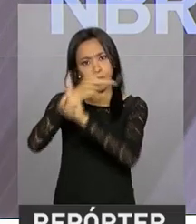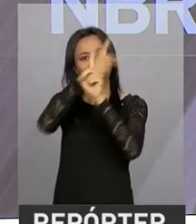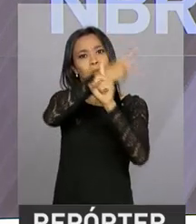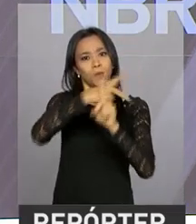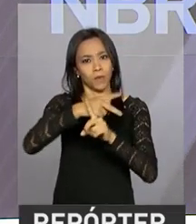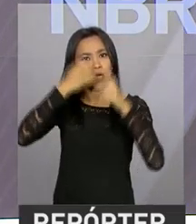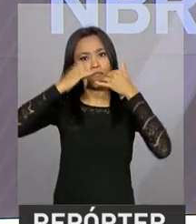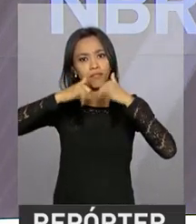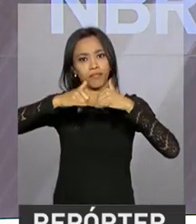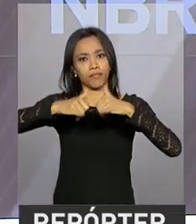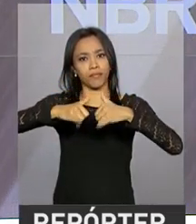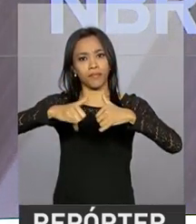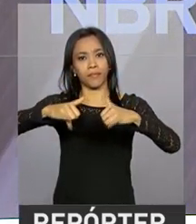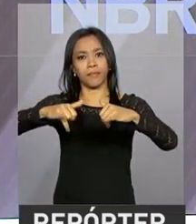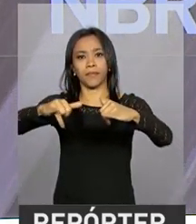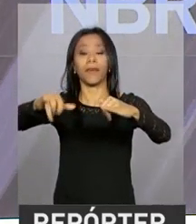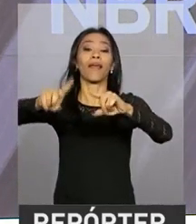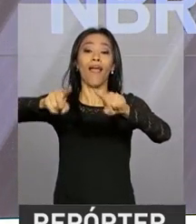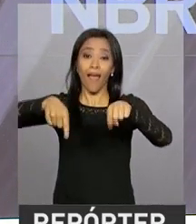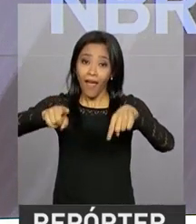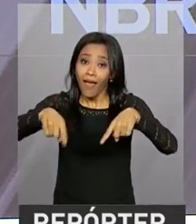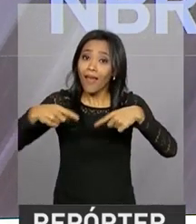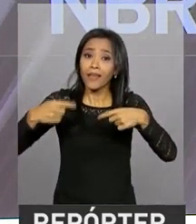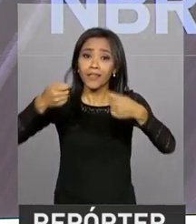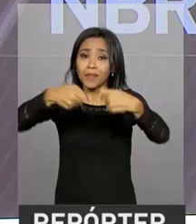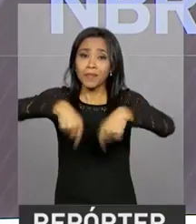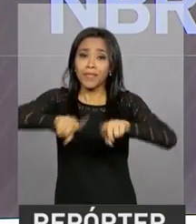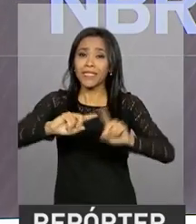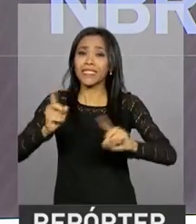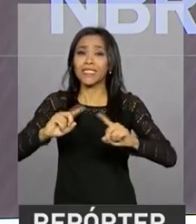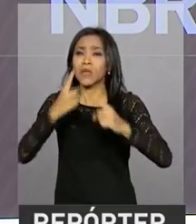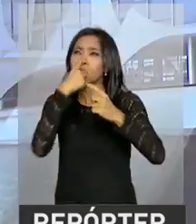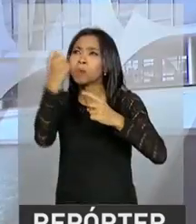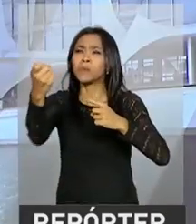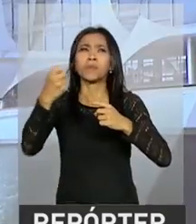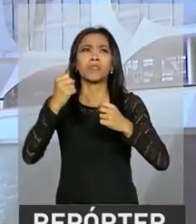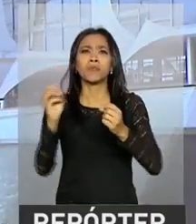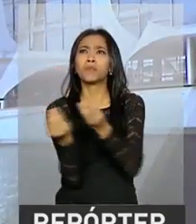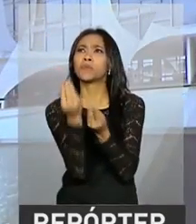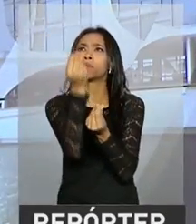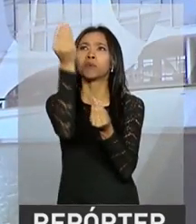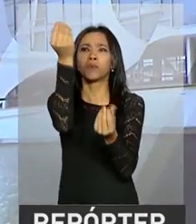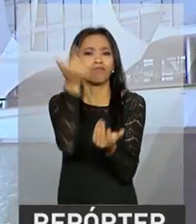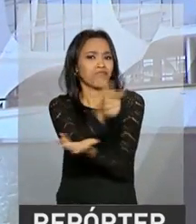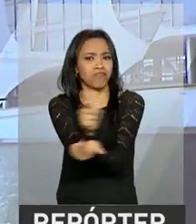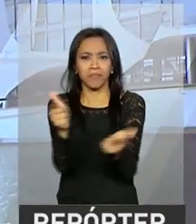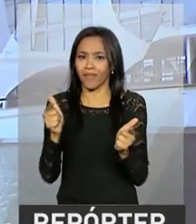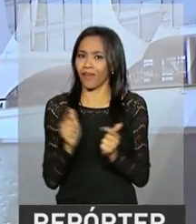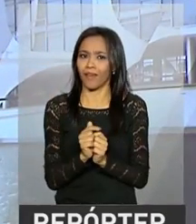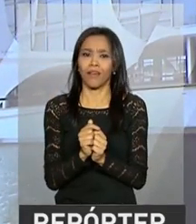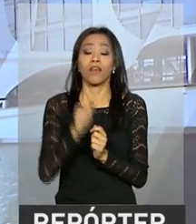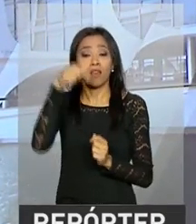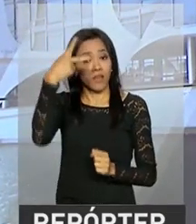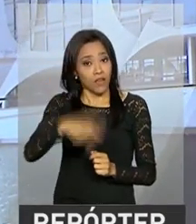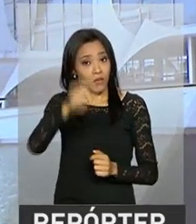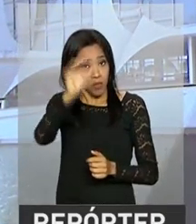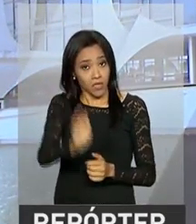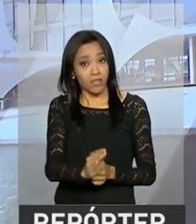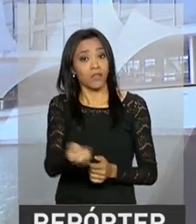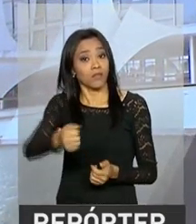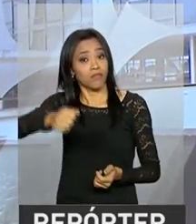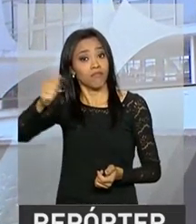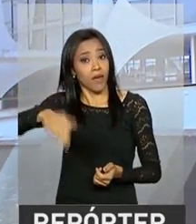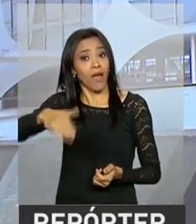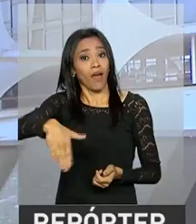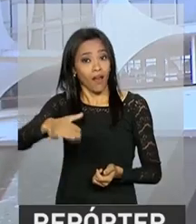eólica que é produzida sem qualquer tipo de poluente os investimentos feitos no Brasil tem barateado